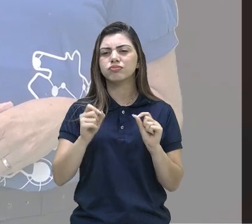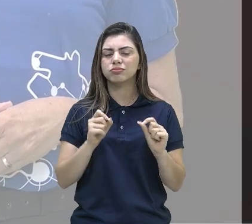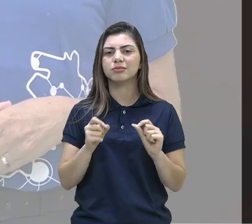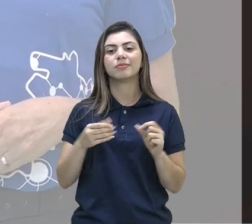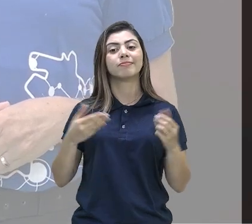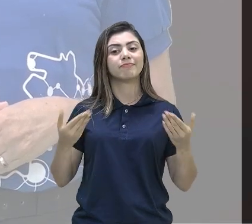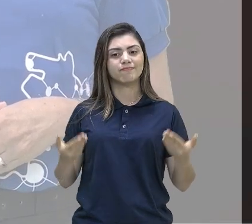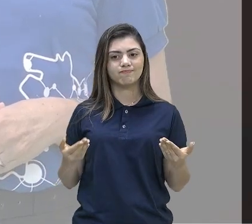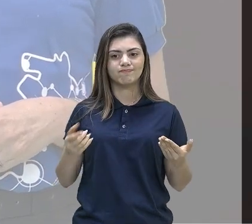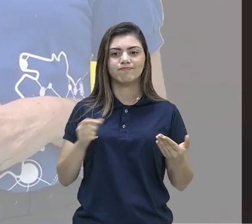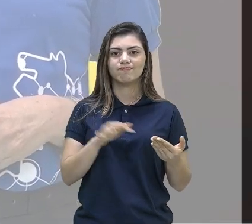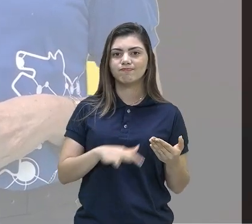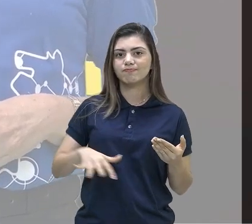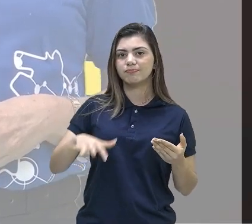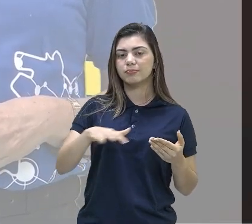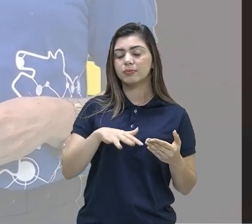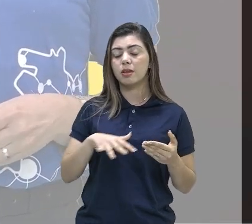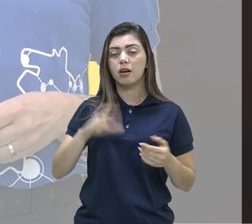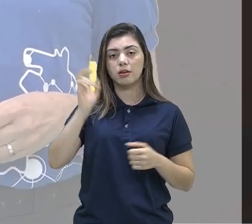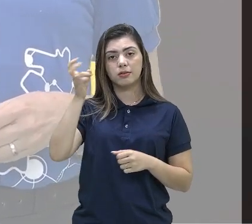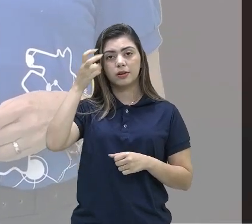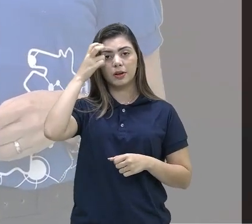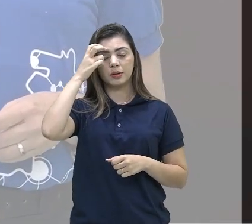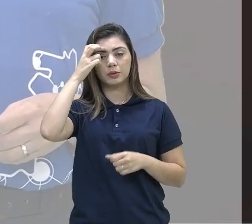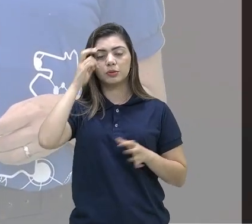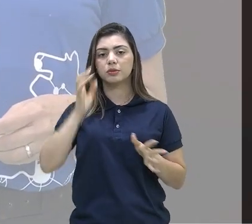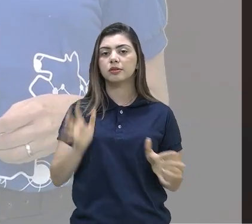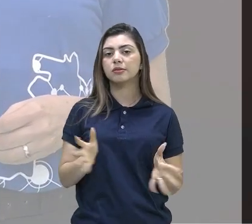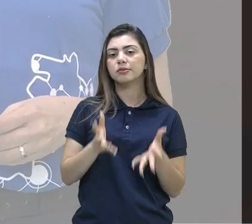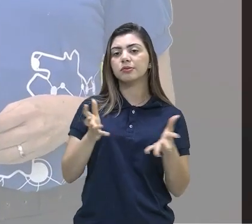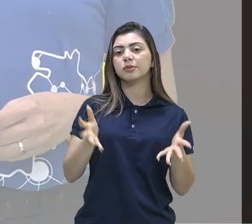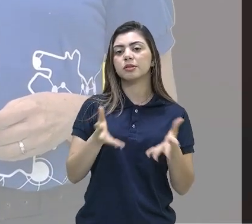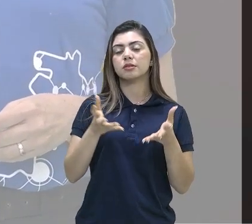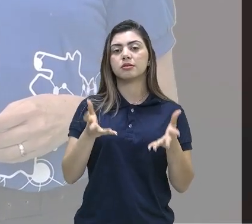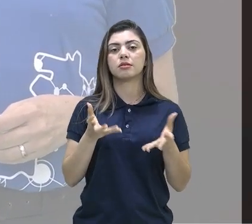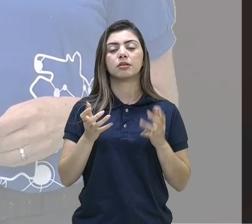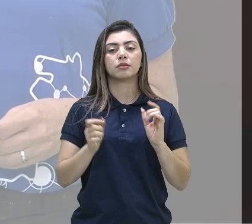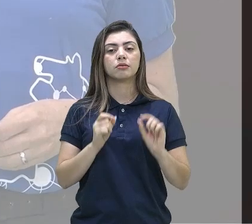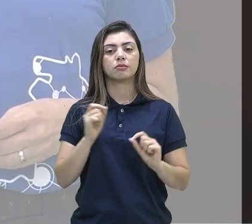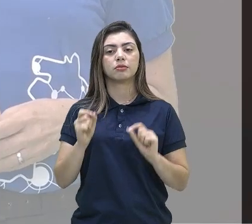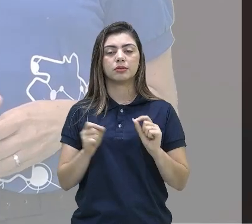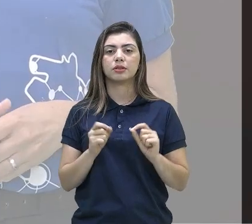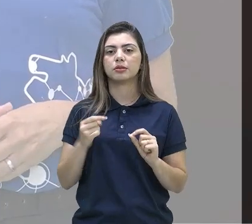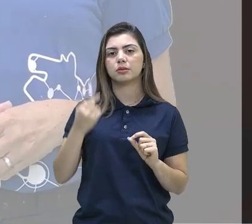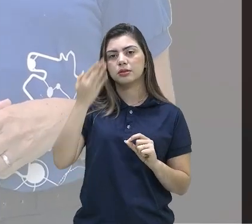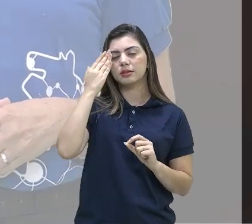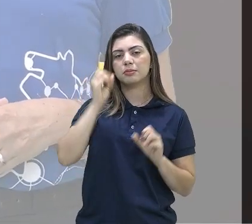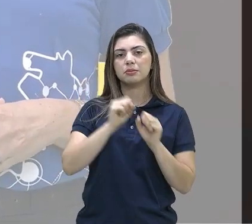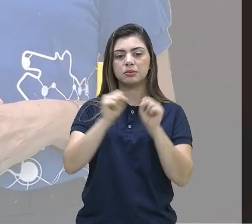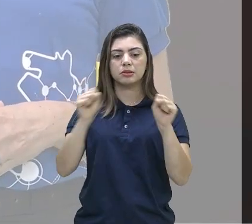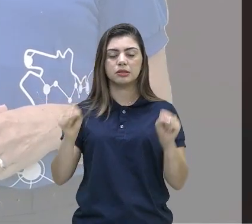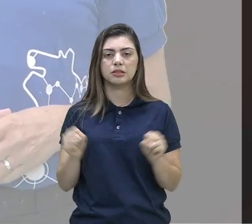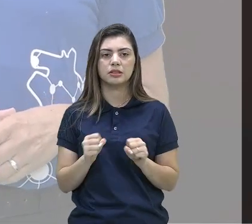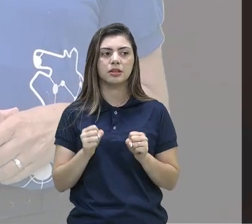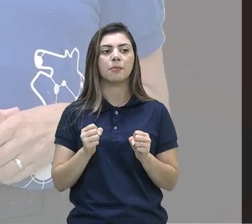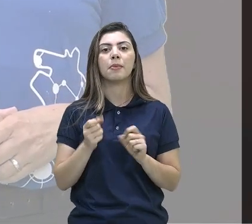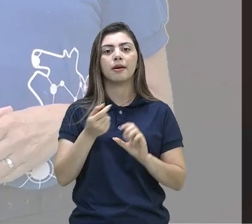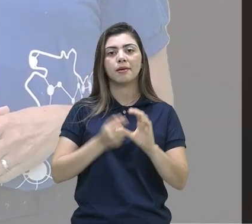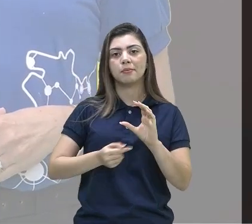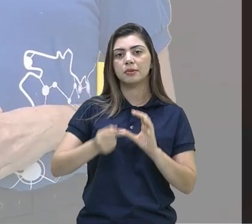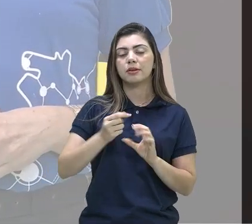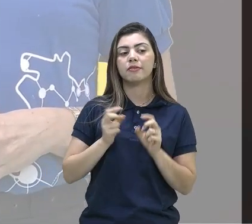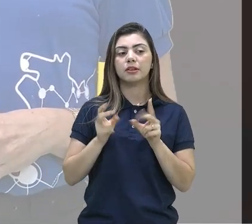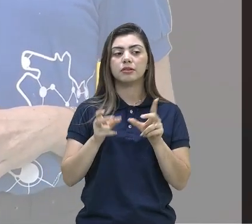movimento industrial da cultura, apropriada pelo sistema de produção capitalista,